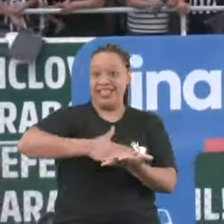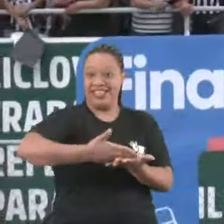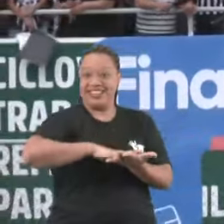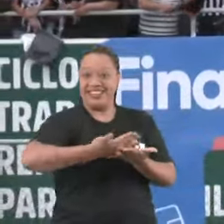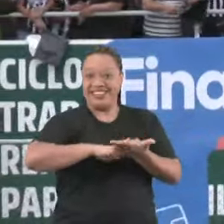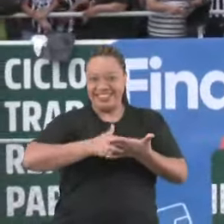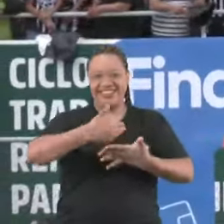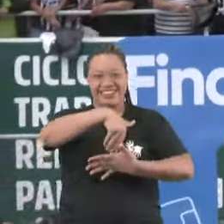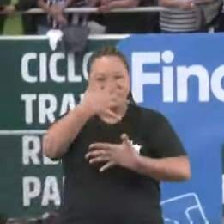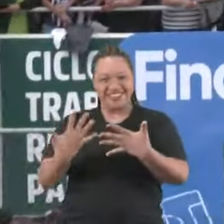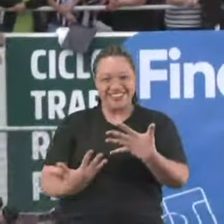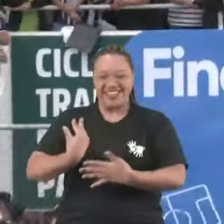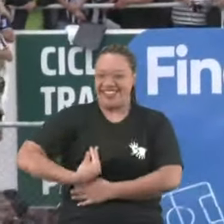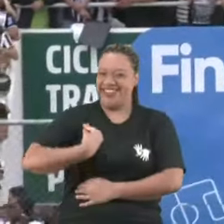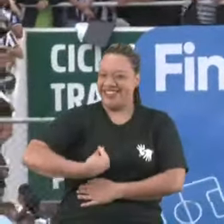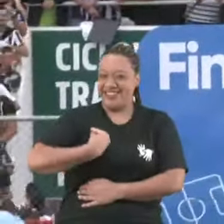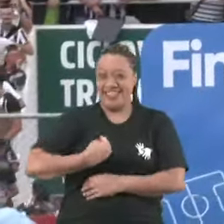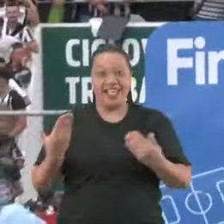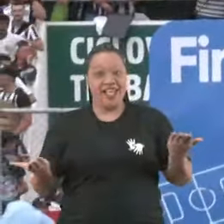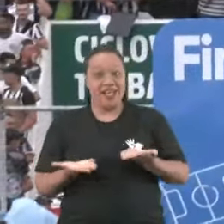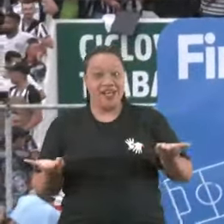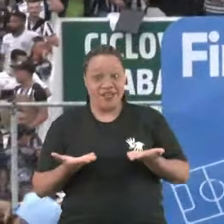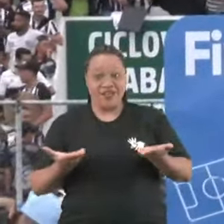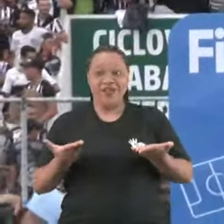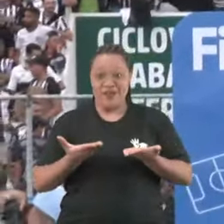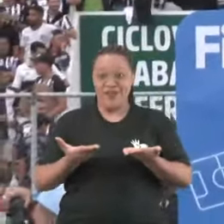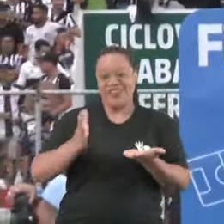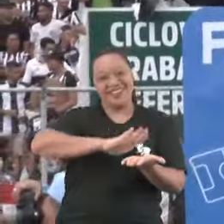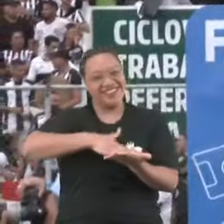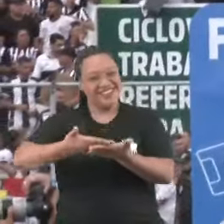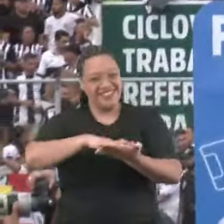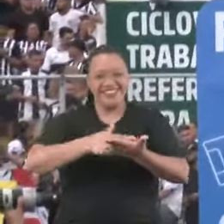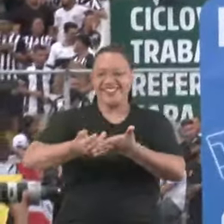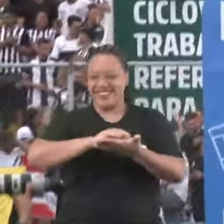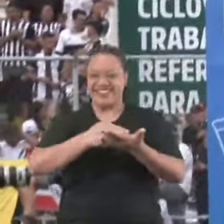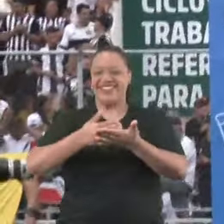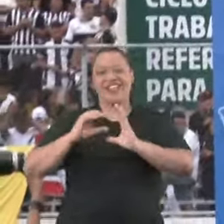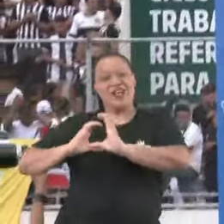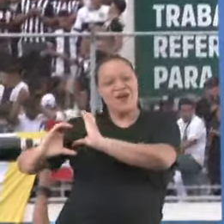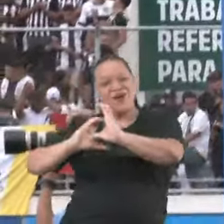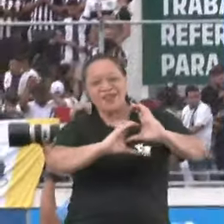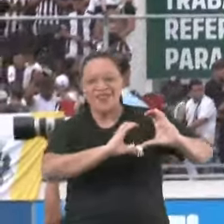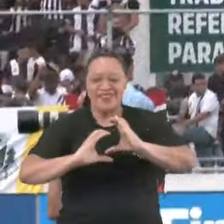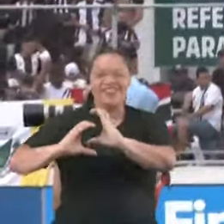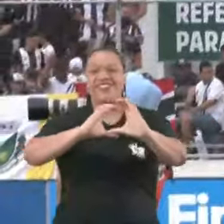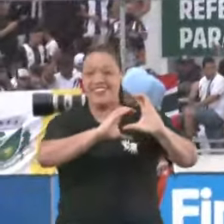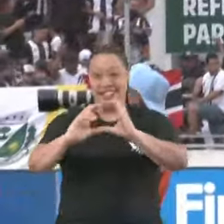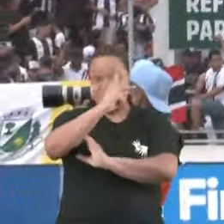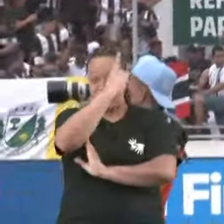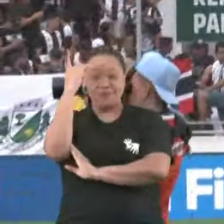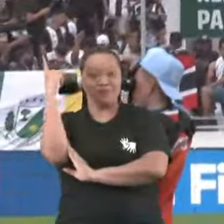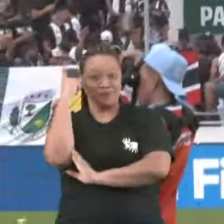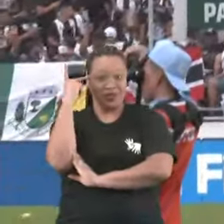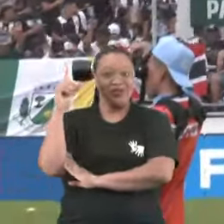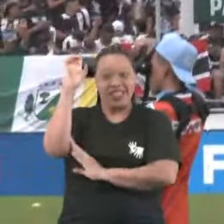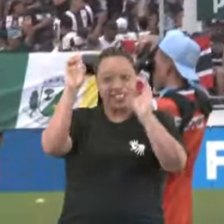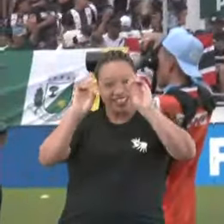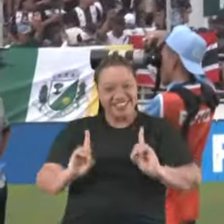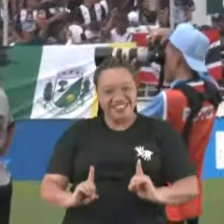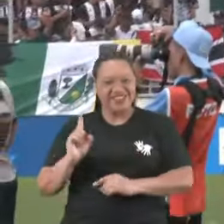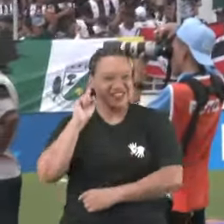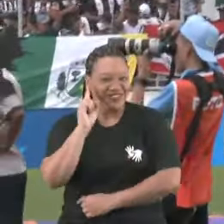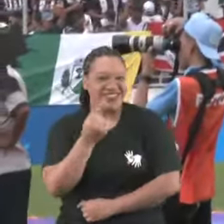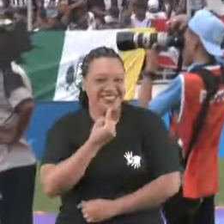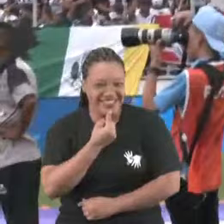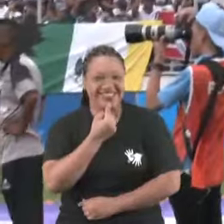de Libras, que estão nesse exato momento fazendo essa comunicação com a pessoa que é deficiente